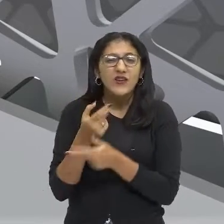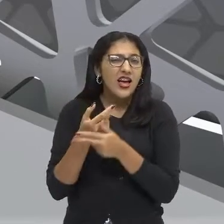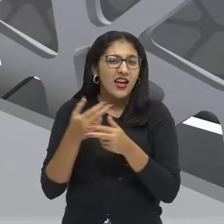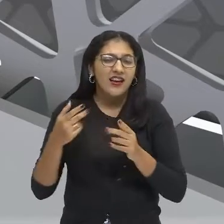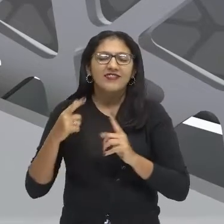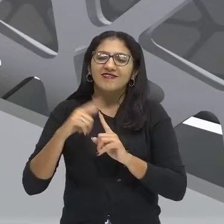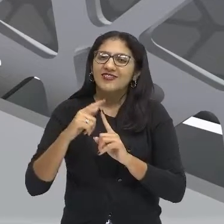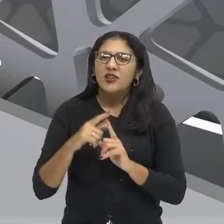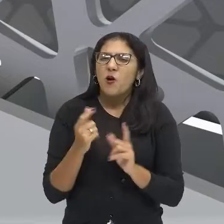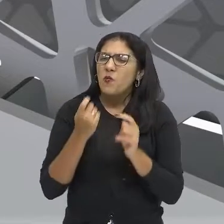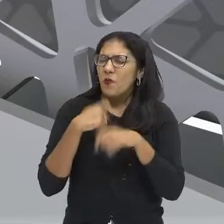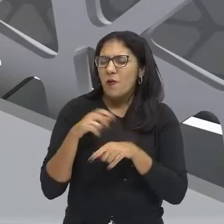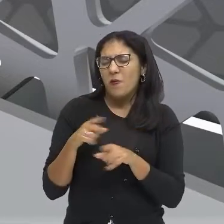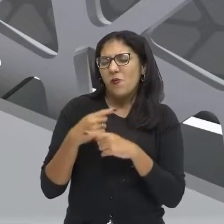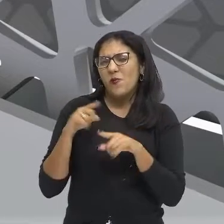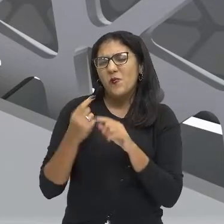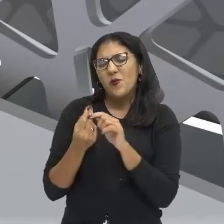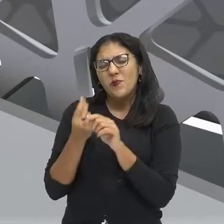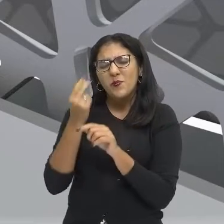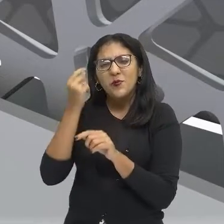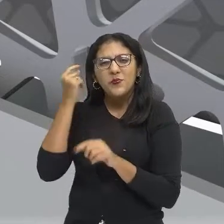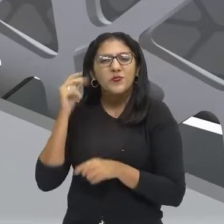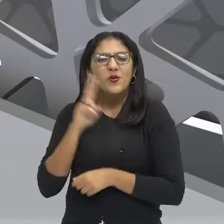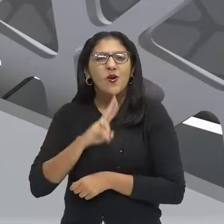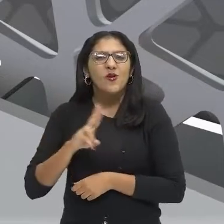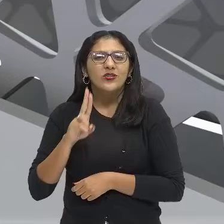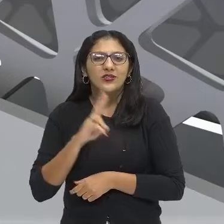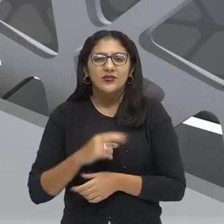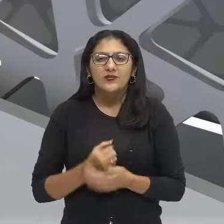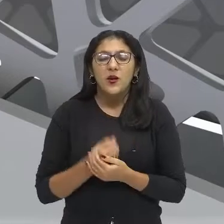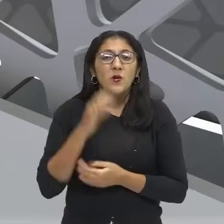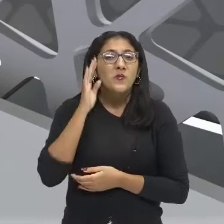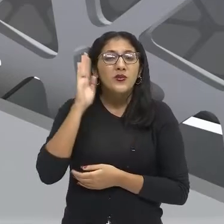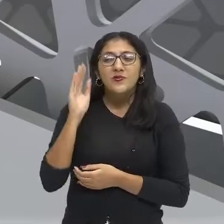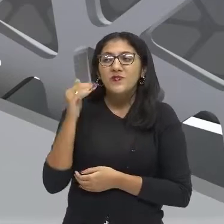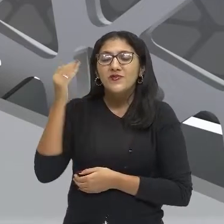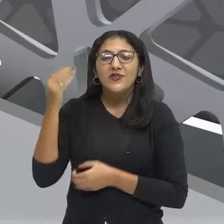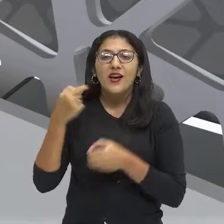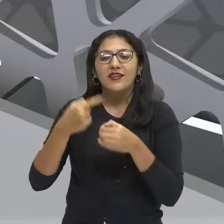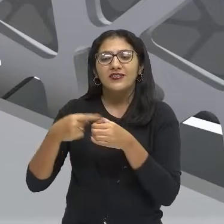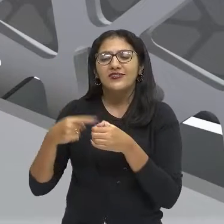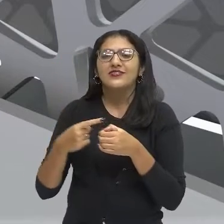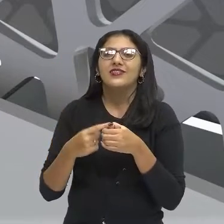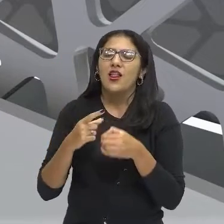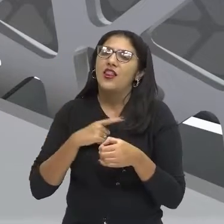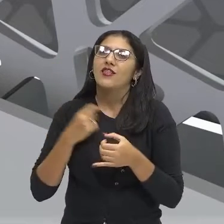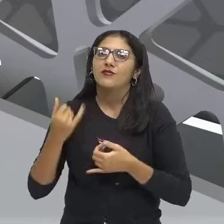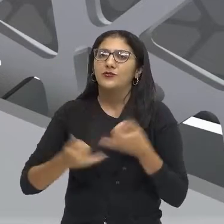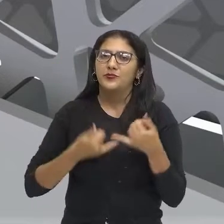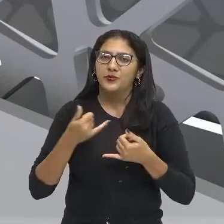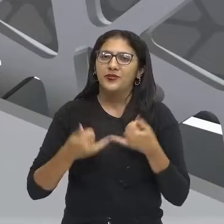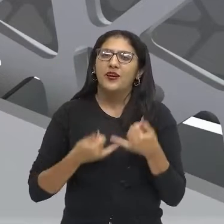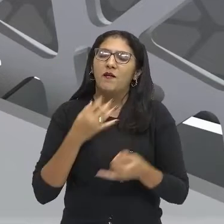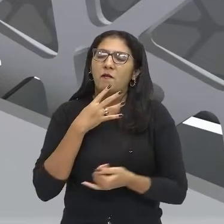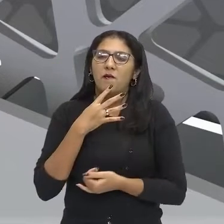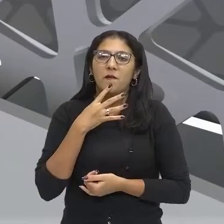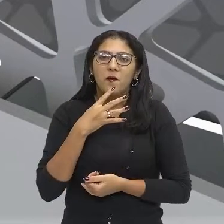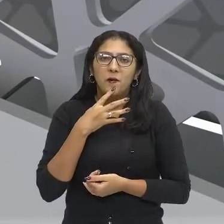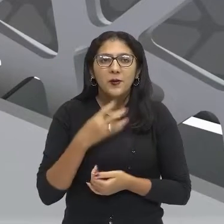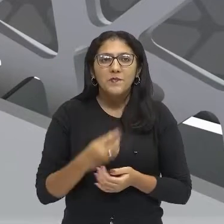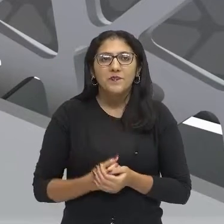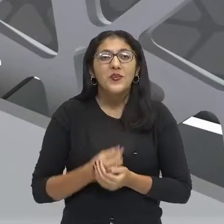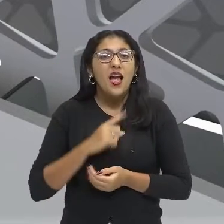tipos de cantigas existem, que muitas crianças, principalmente no interior, brincam disso daí. Então,